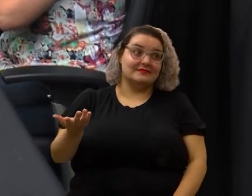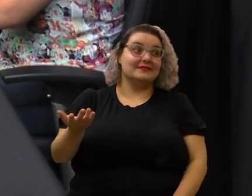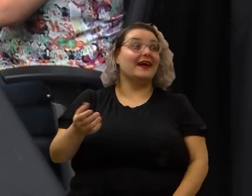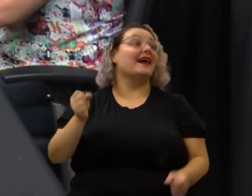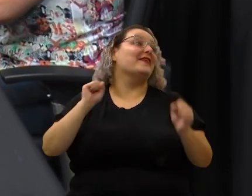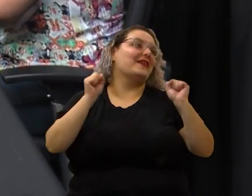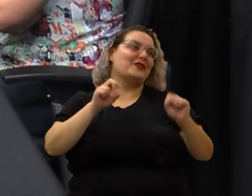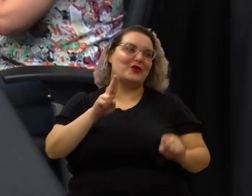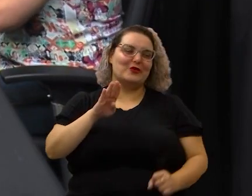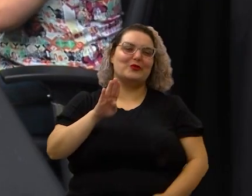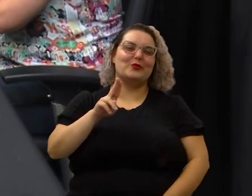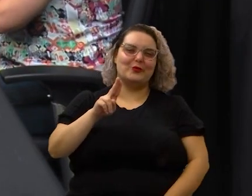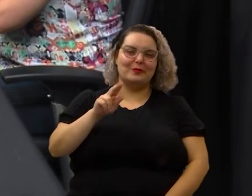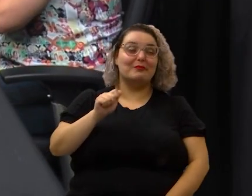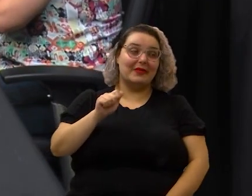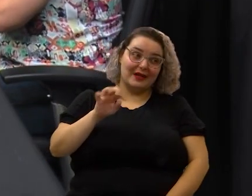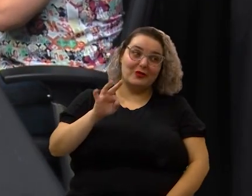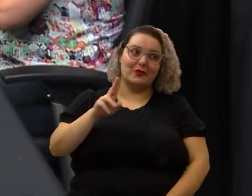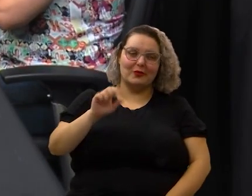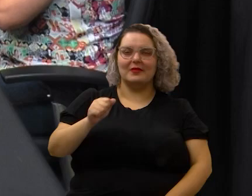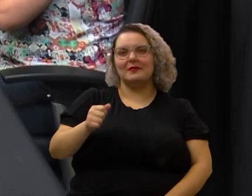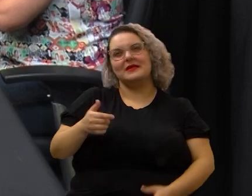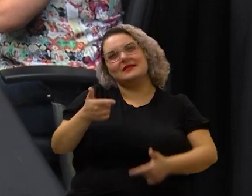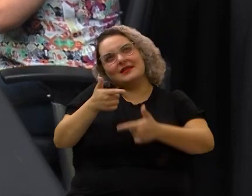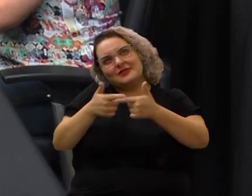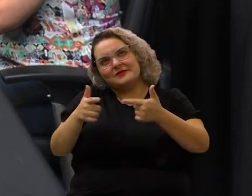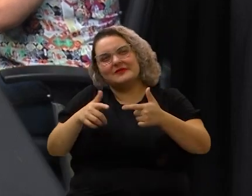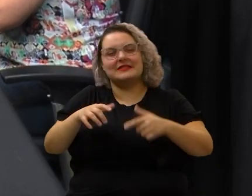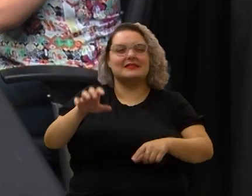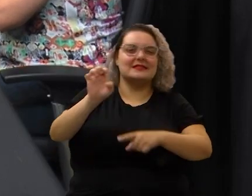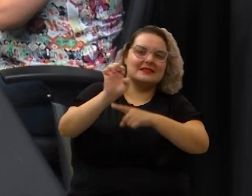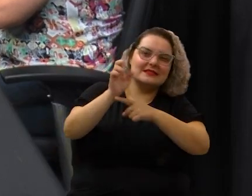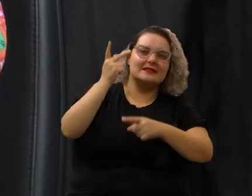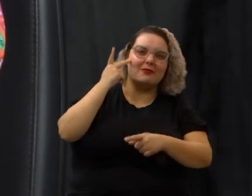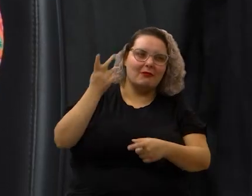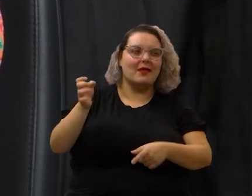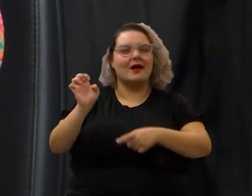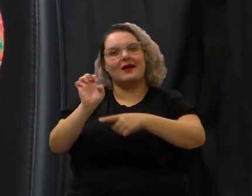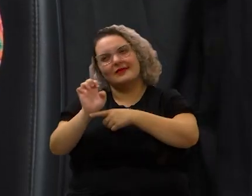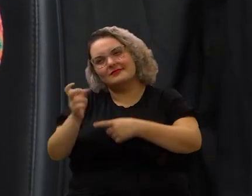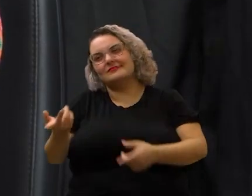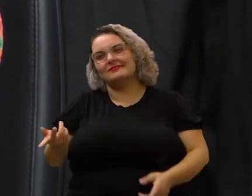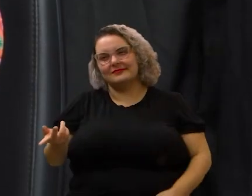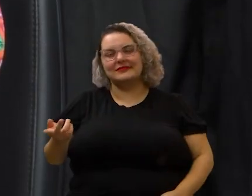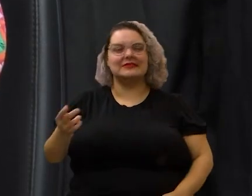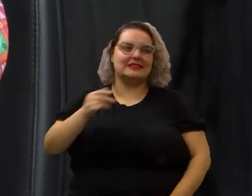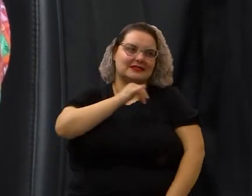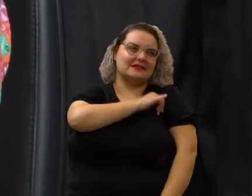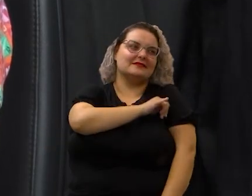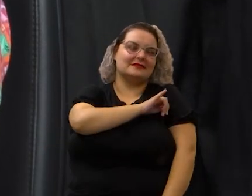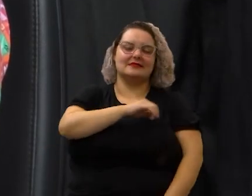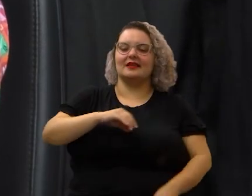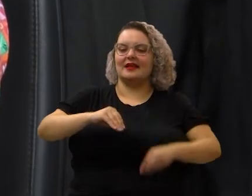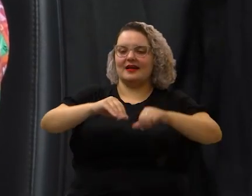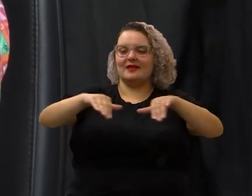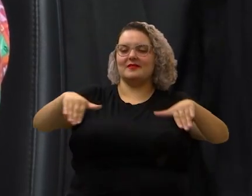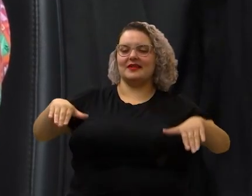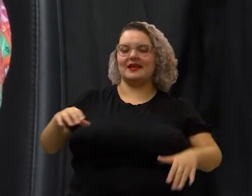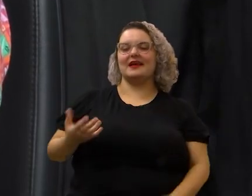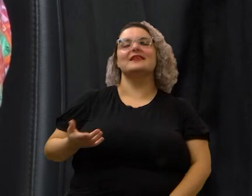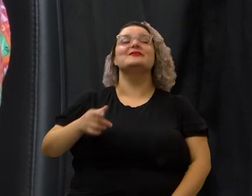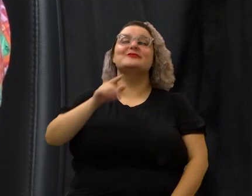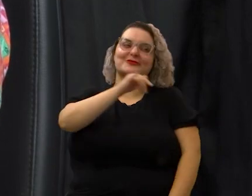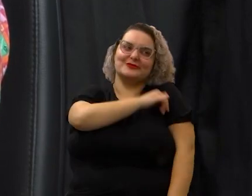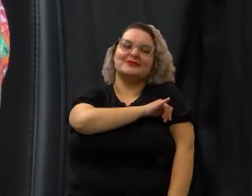aí ali divisa de São Paulo com o Rio de Janeiro, sim, né? Sim. Mas a praia que eu mais gosto, assim, é a Praia do Sono, no Rio de Janeiro,